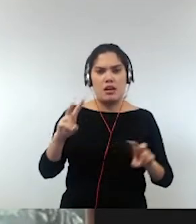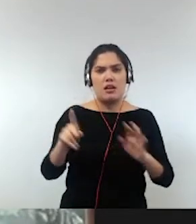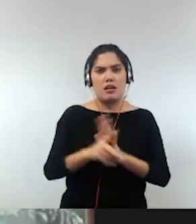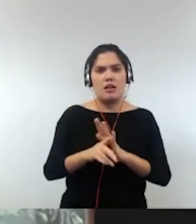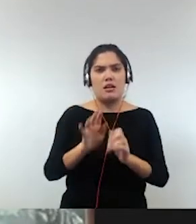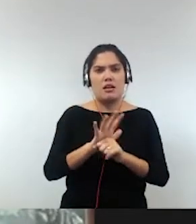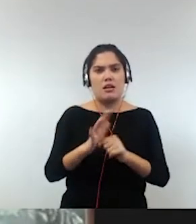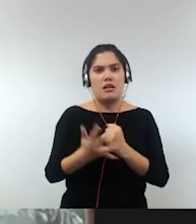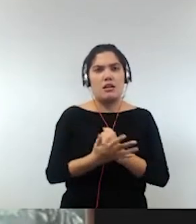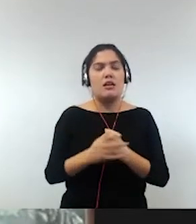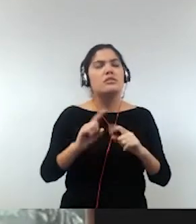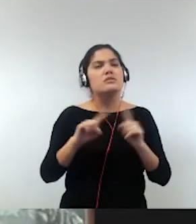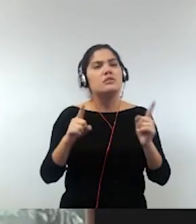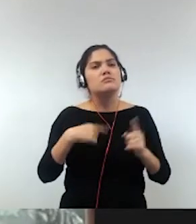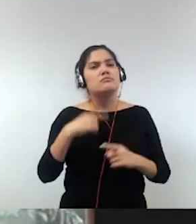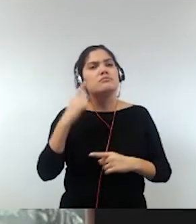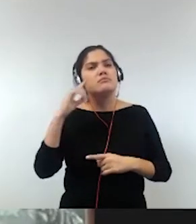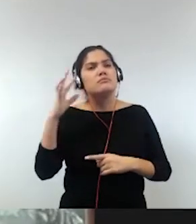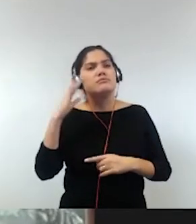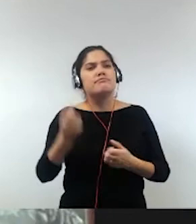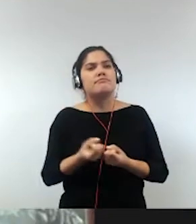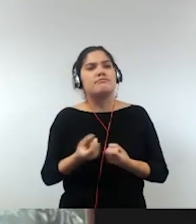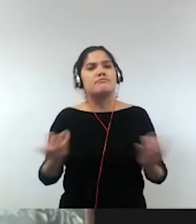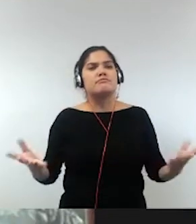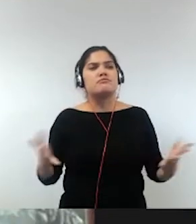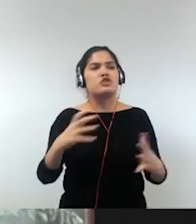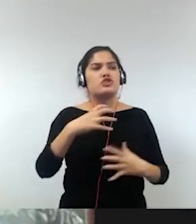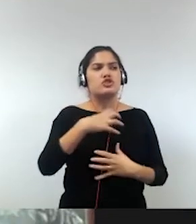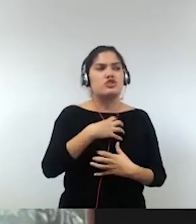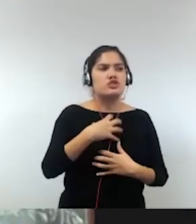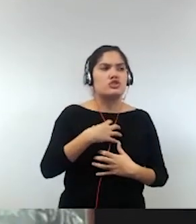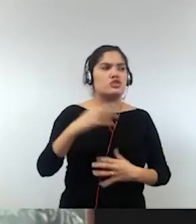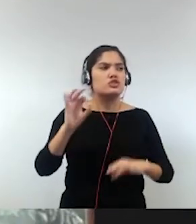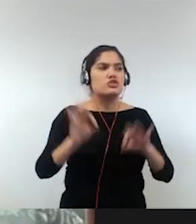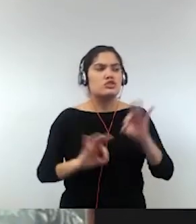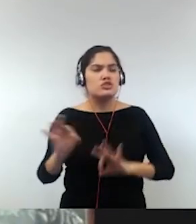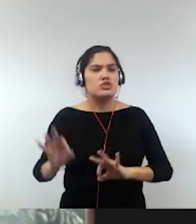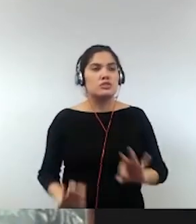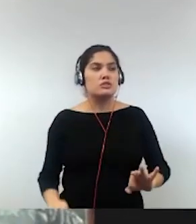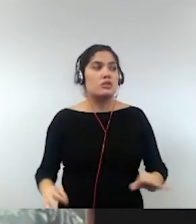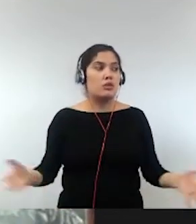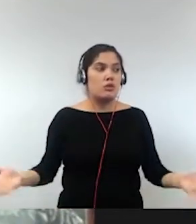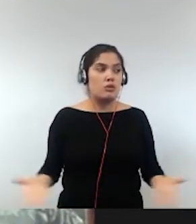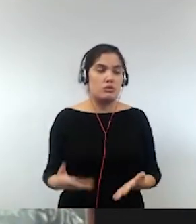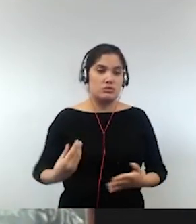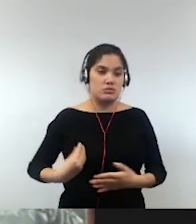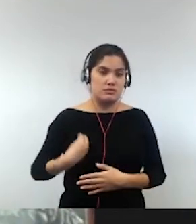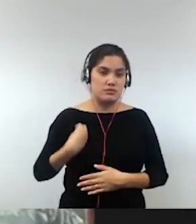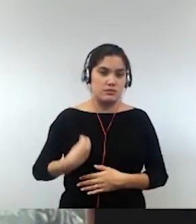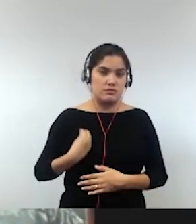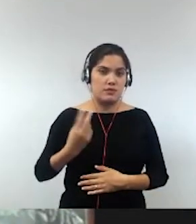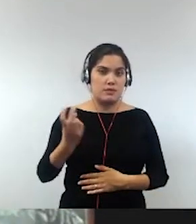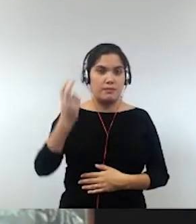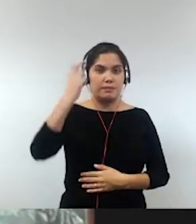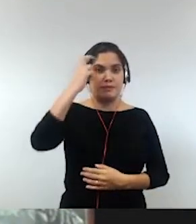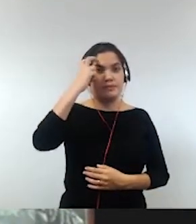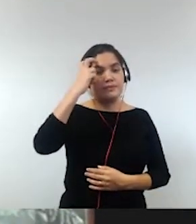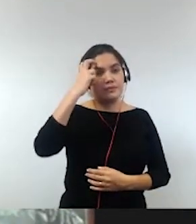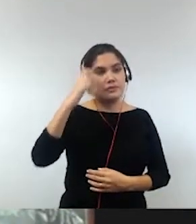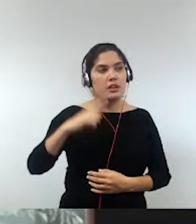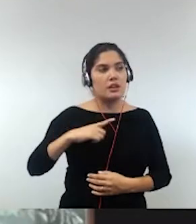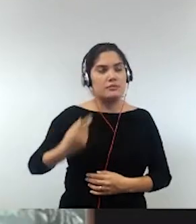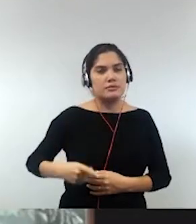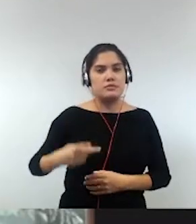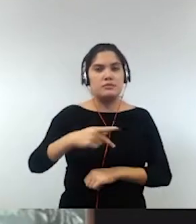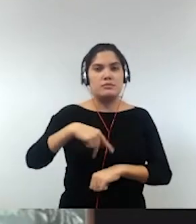gente pensa em vários formatos, em várias formas de se autocompor. A gente hoje vive numa cultura, né? Temos no